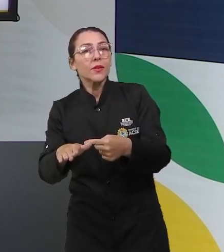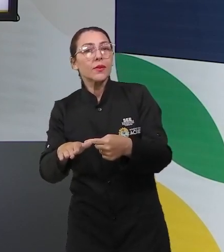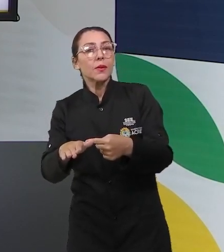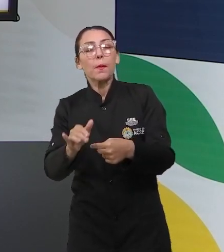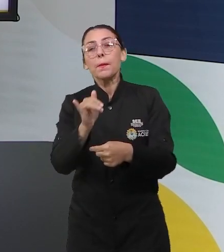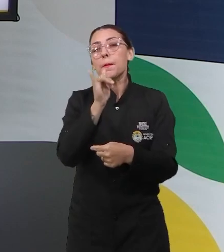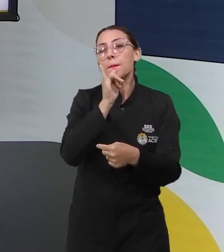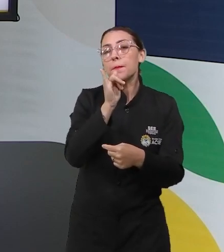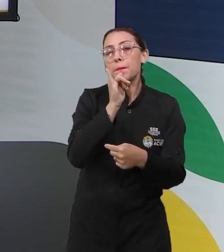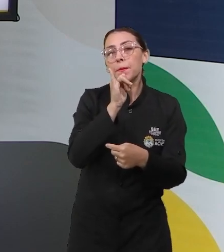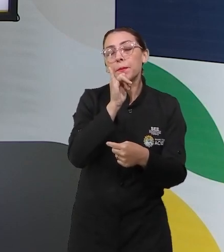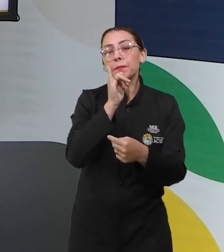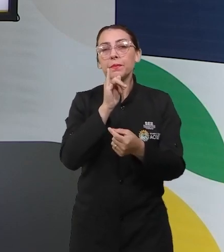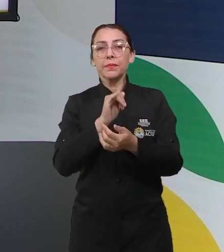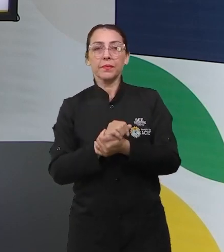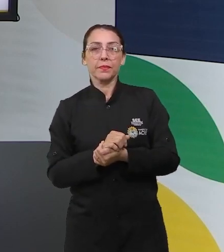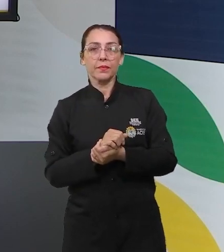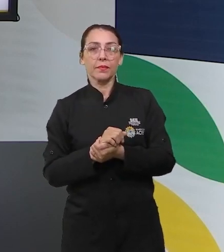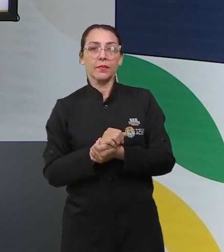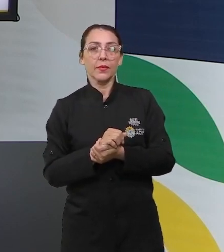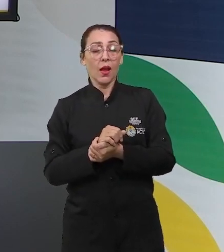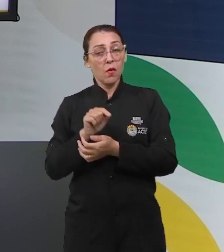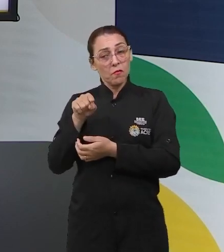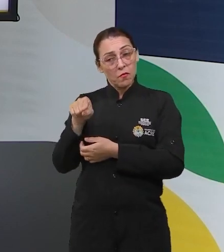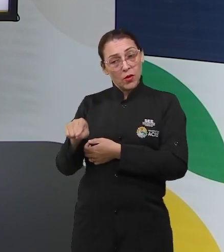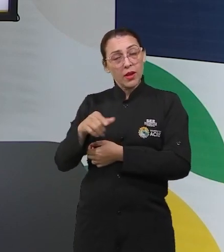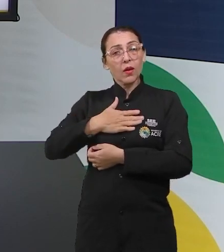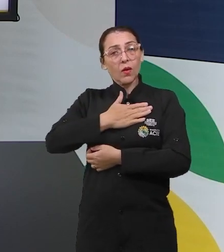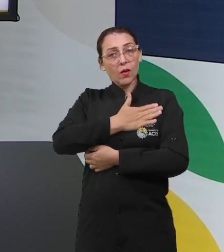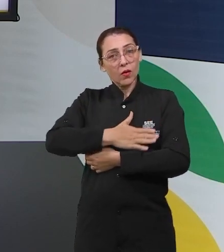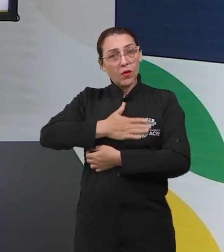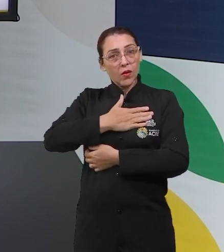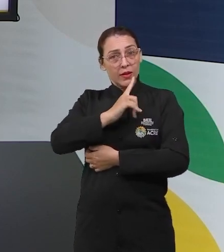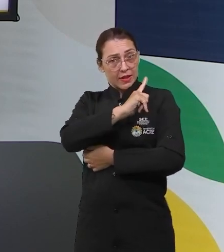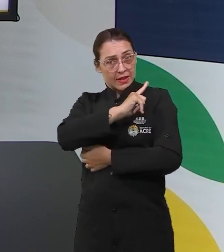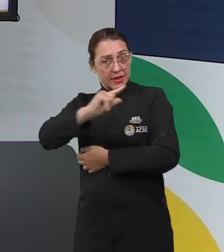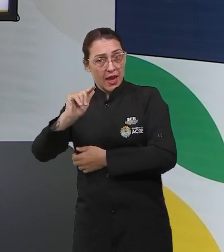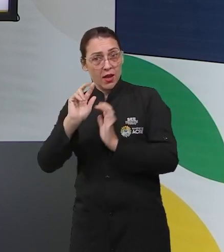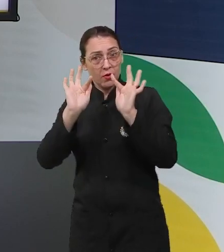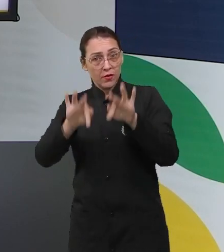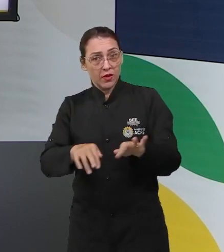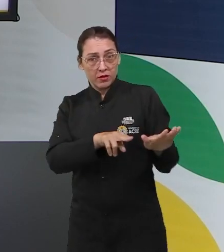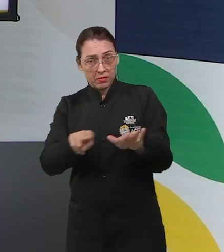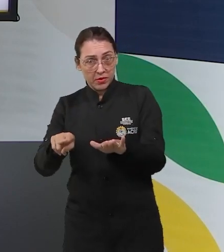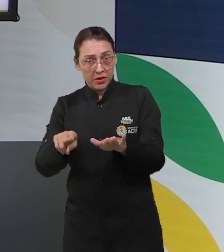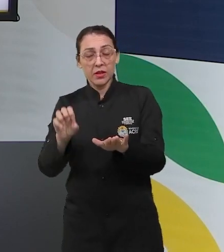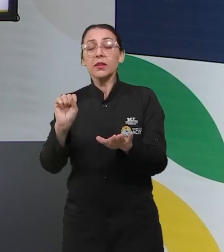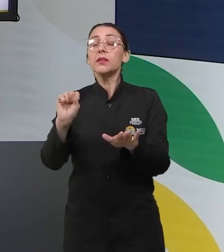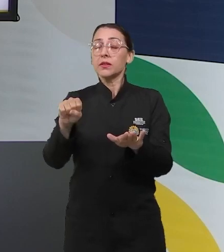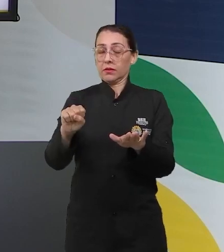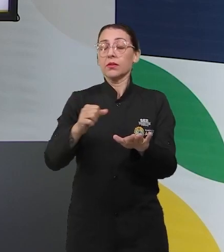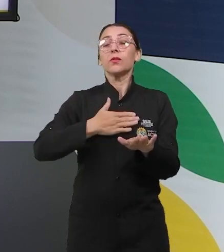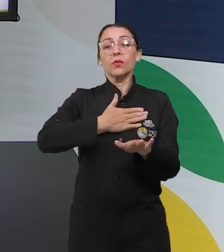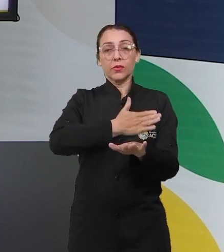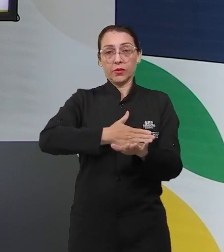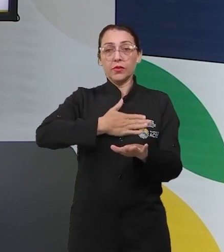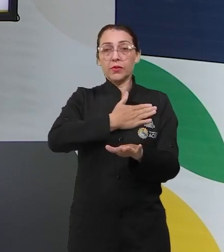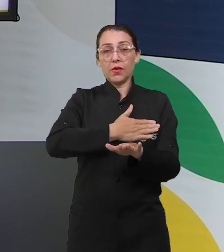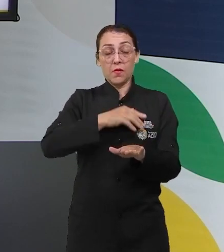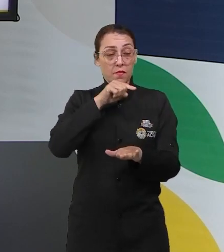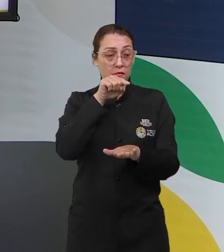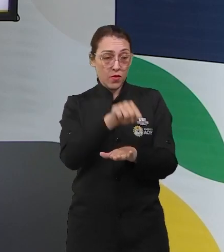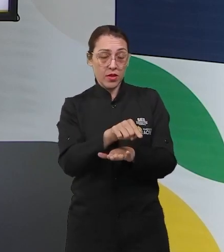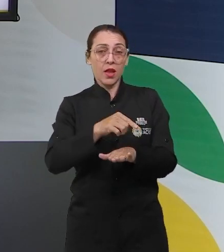por exemplo, você gosta de sair aos fins de semana? Sim, eu gosto.